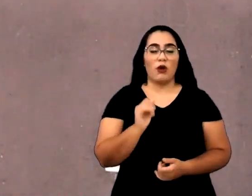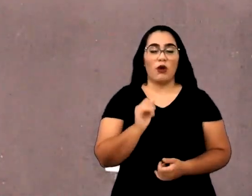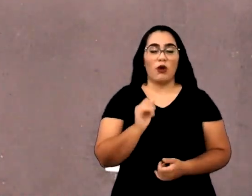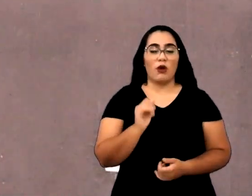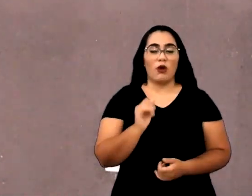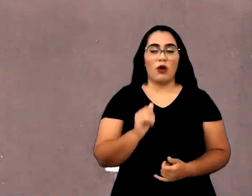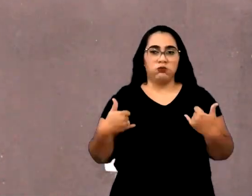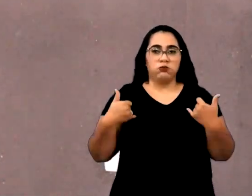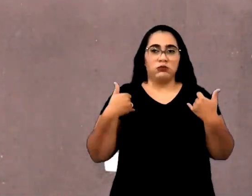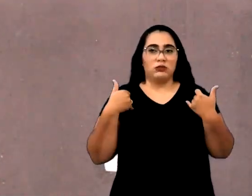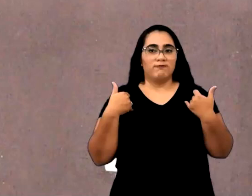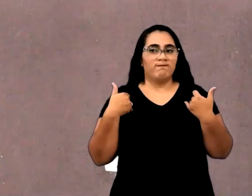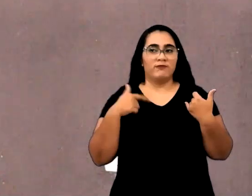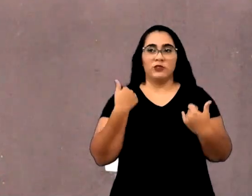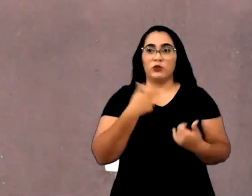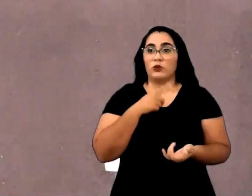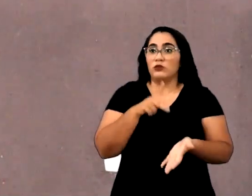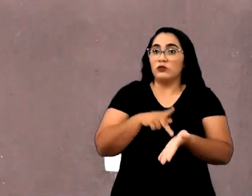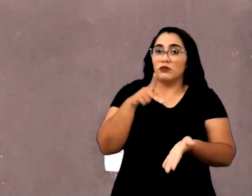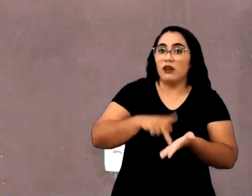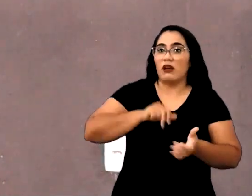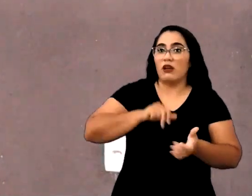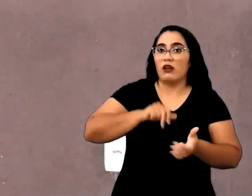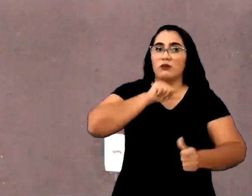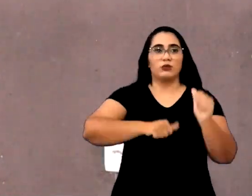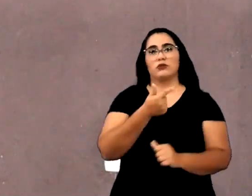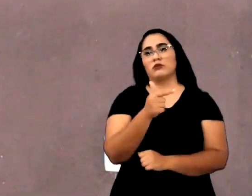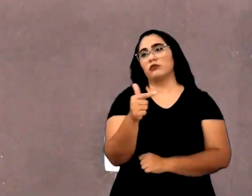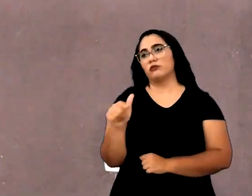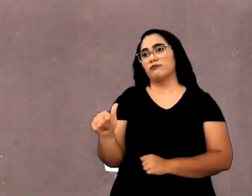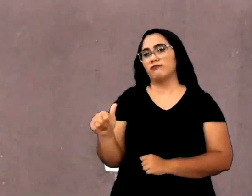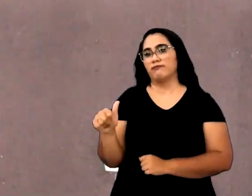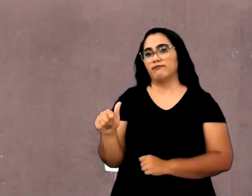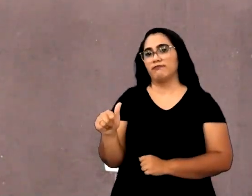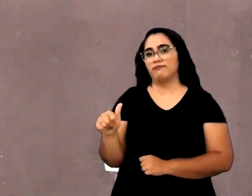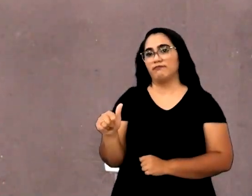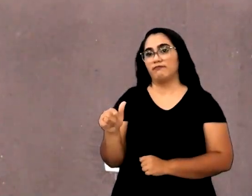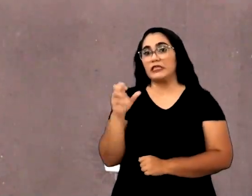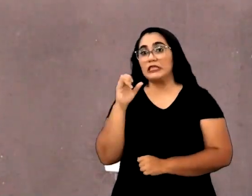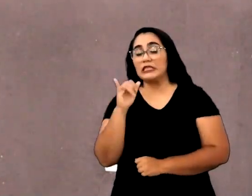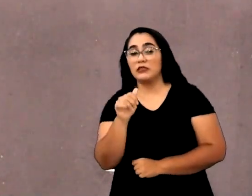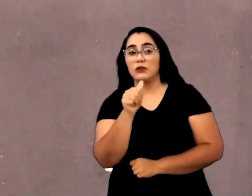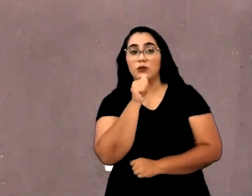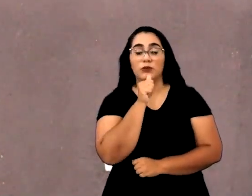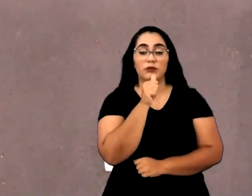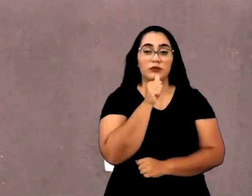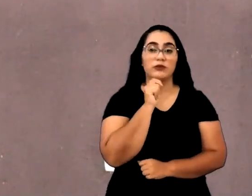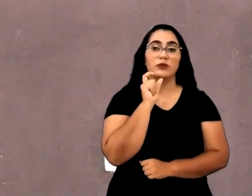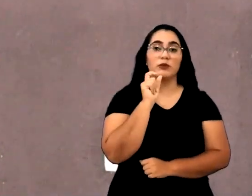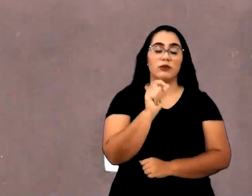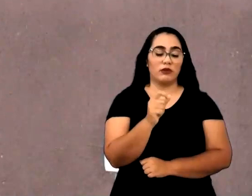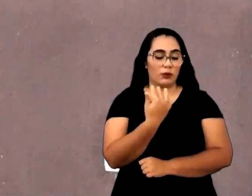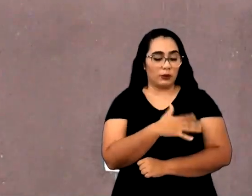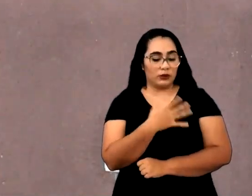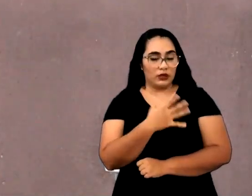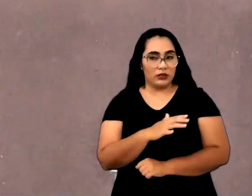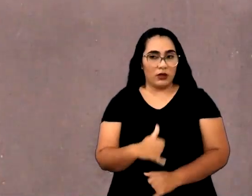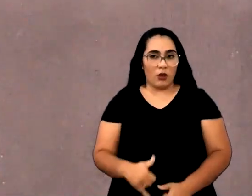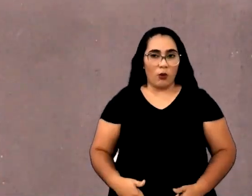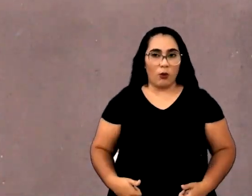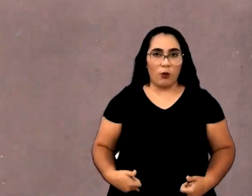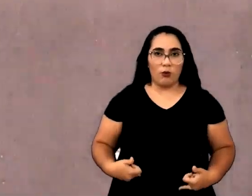soberbo, não seremos realmente restaurados por Deus. Enquanto tivermos um coração